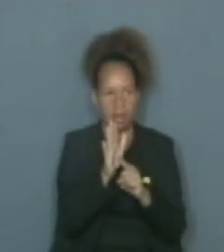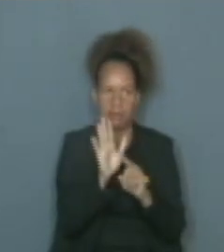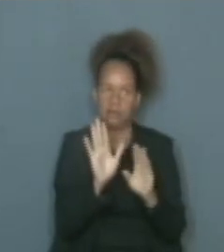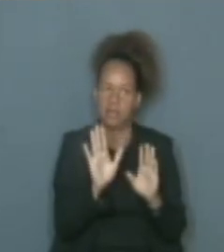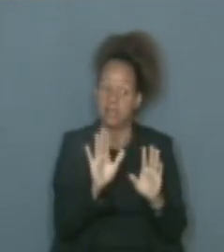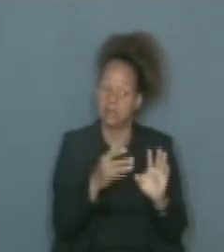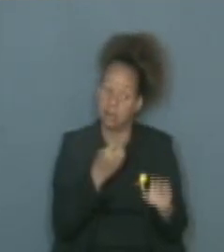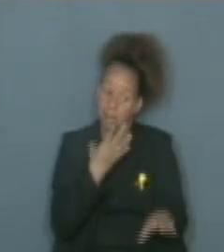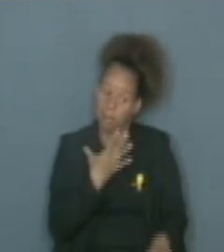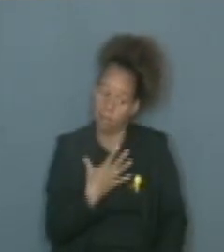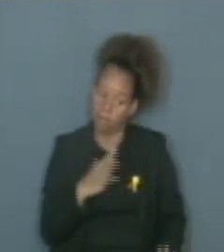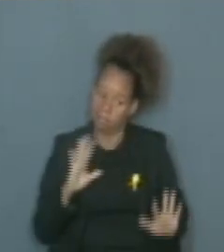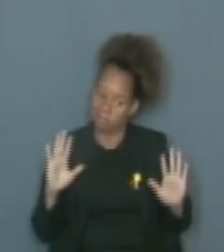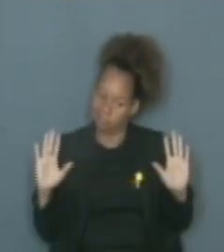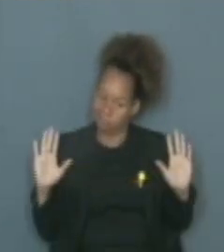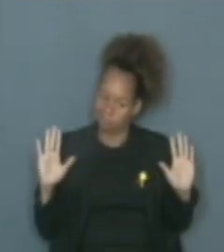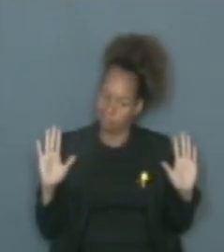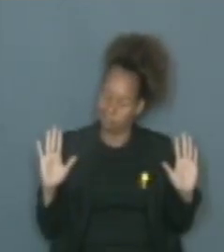humor, viu?